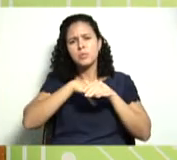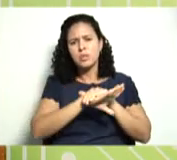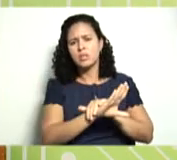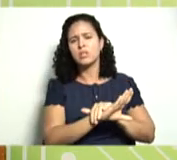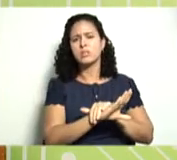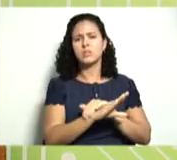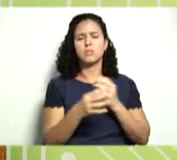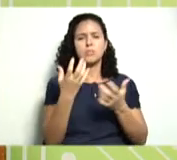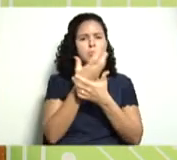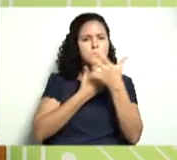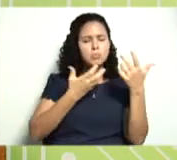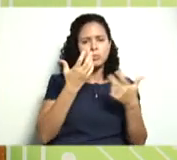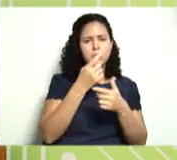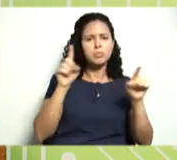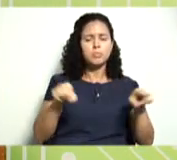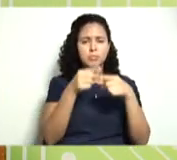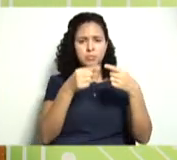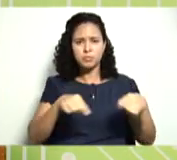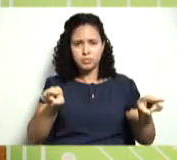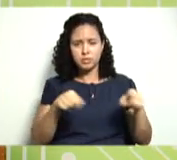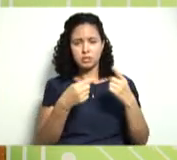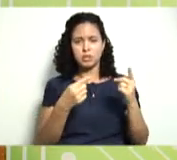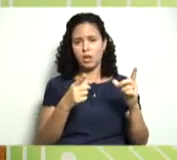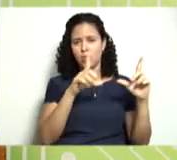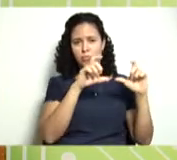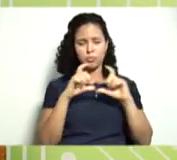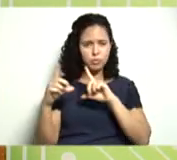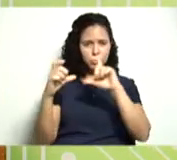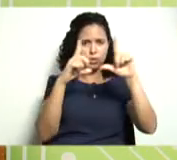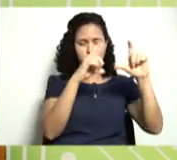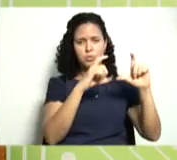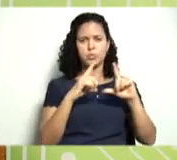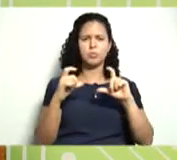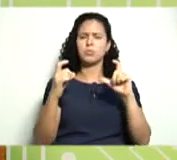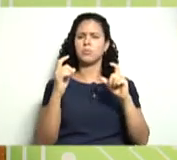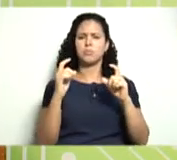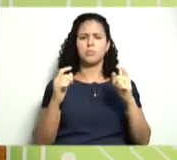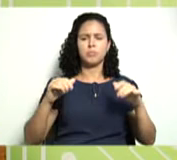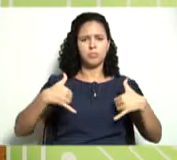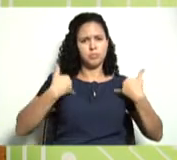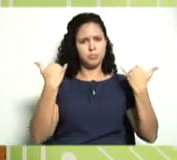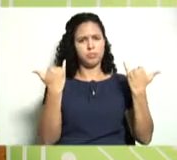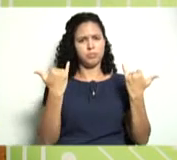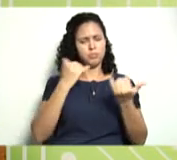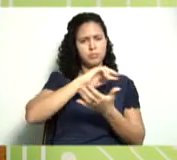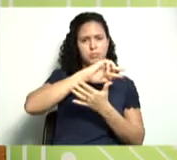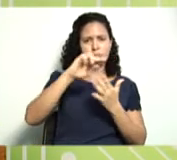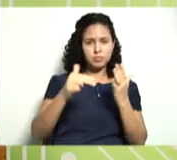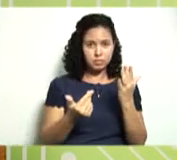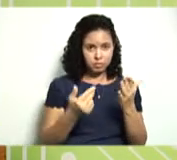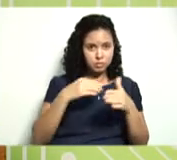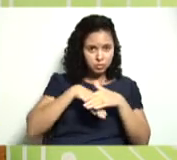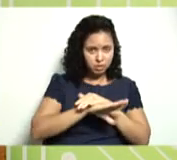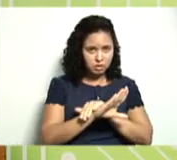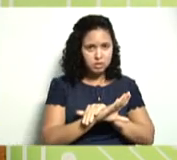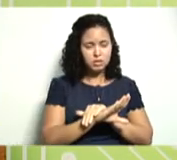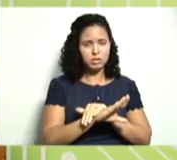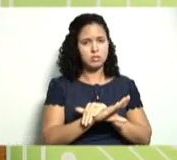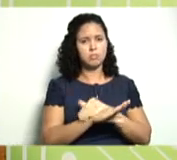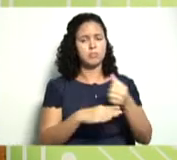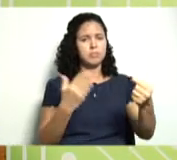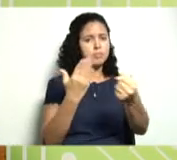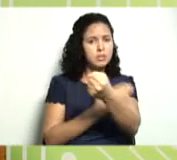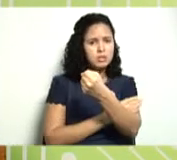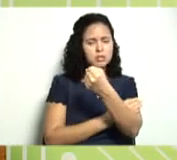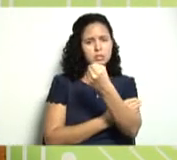música não guardam é imagem foto de eventos adversários enfim não guardam arquivos pessoais